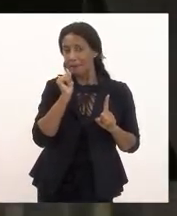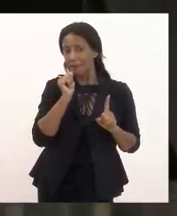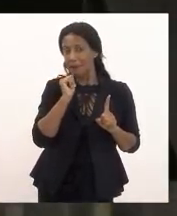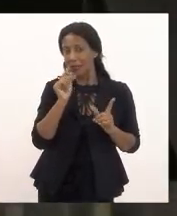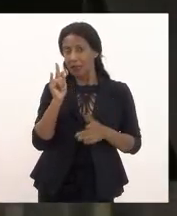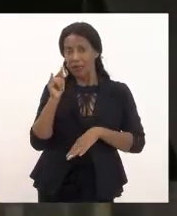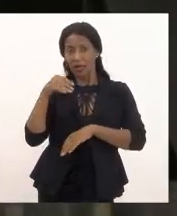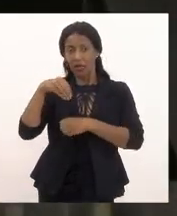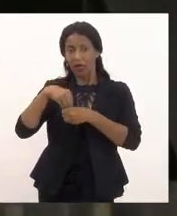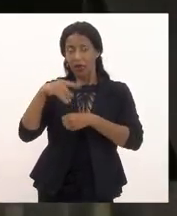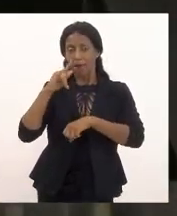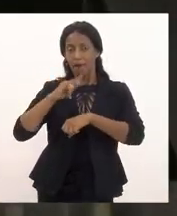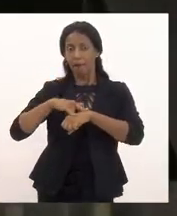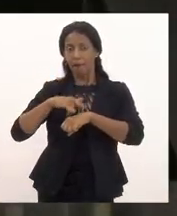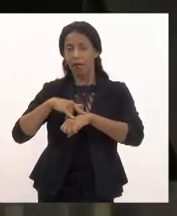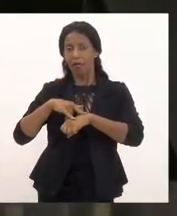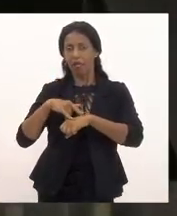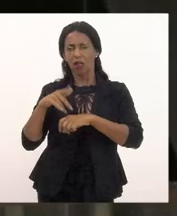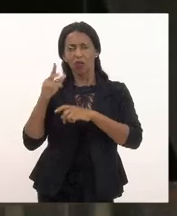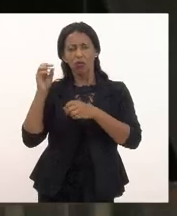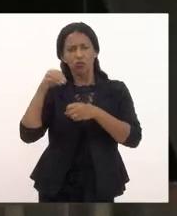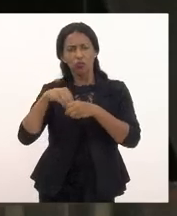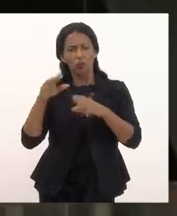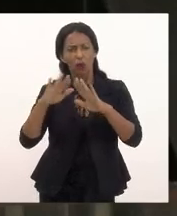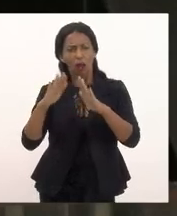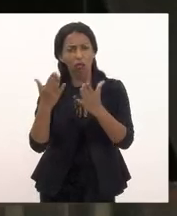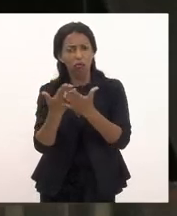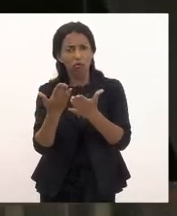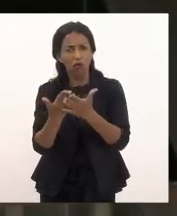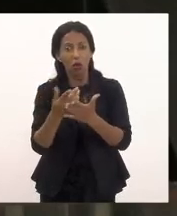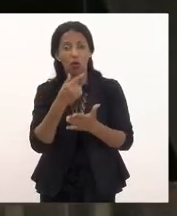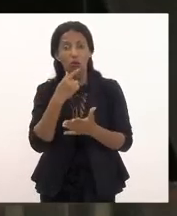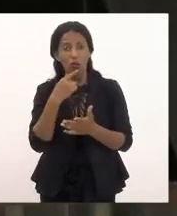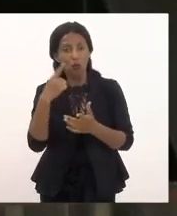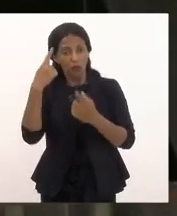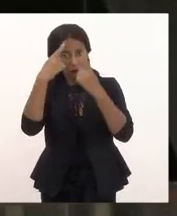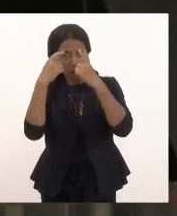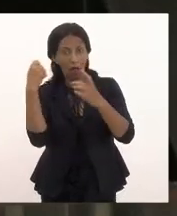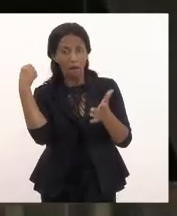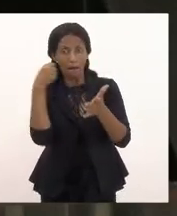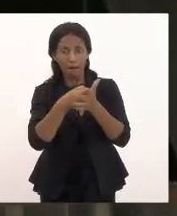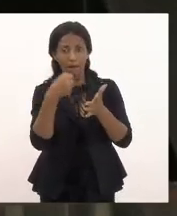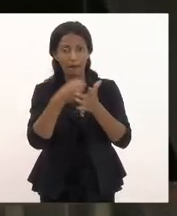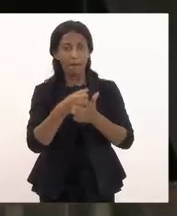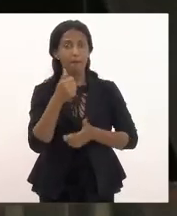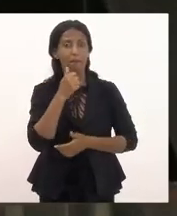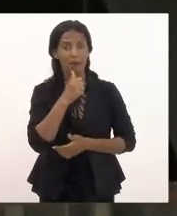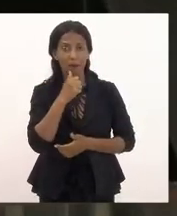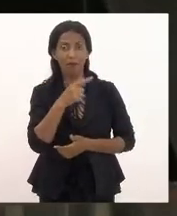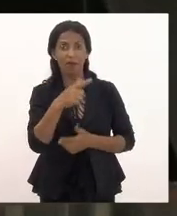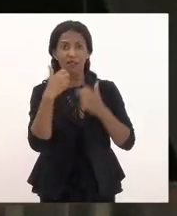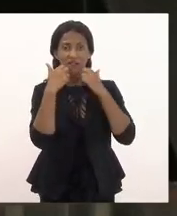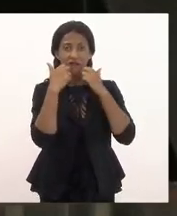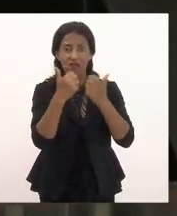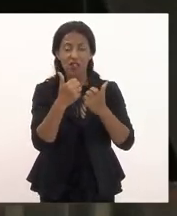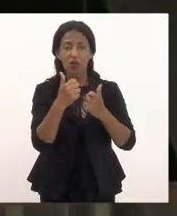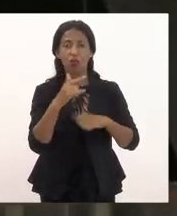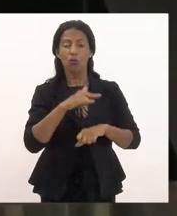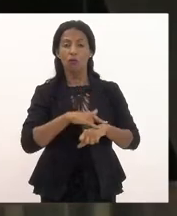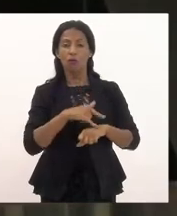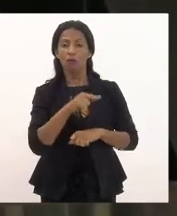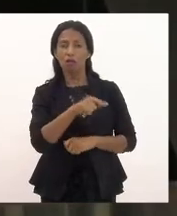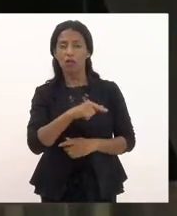mesmo banheiro que uma garota numa escola. E esse menino agrediu essa garota e constrangeu essa garota no